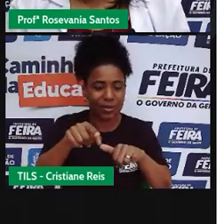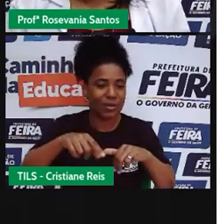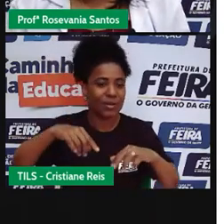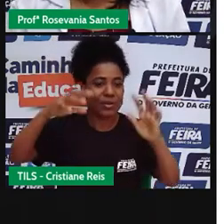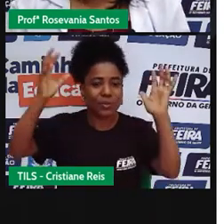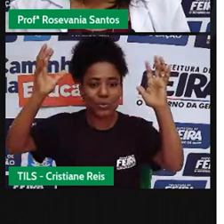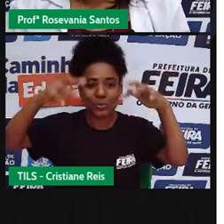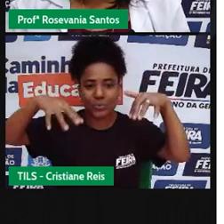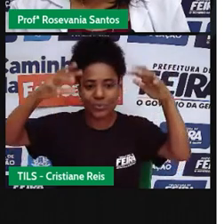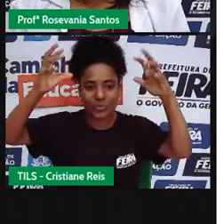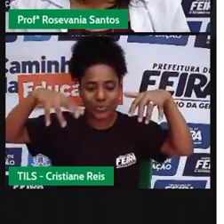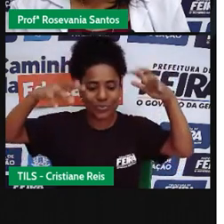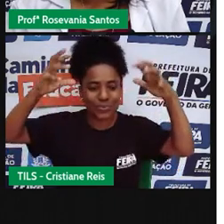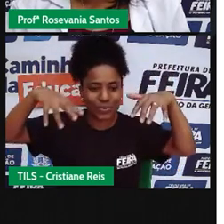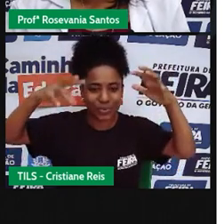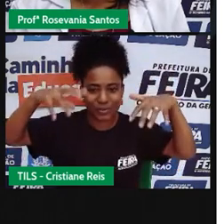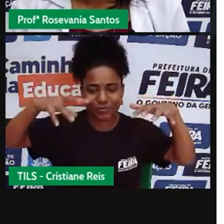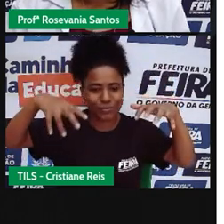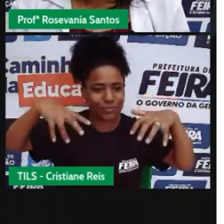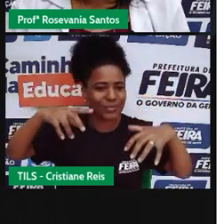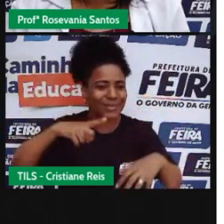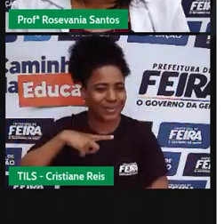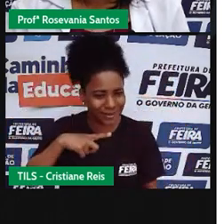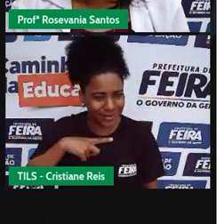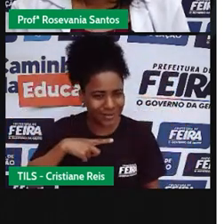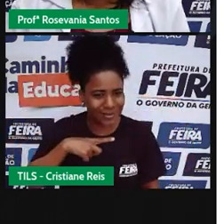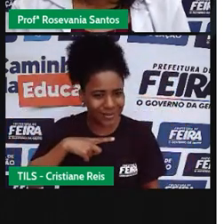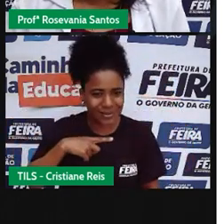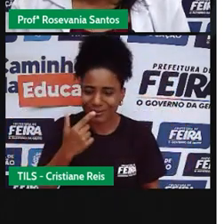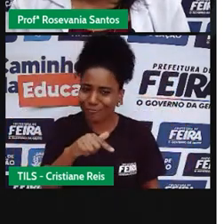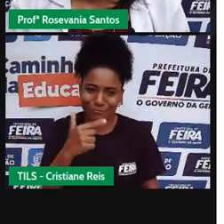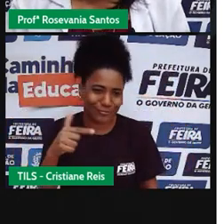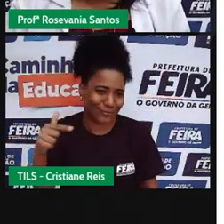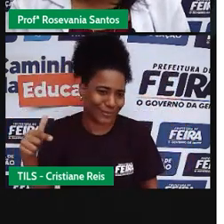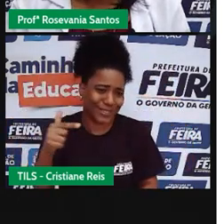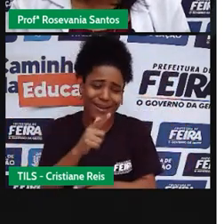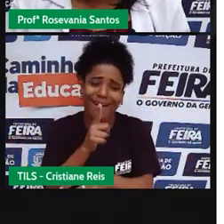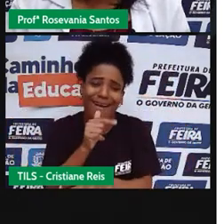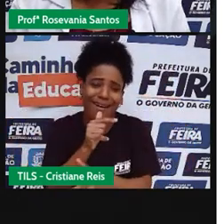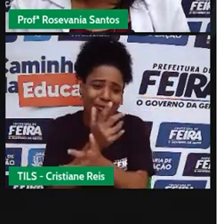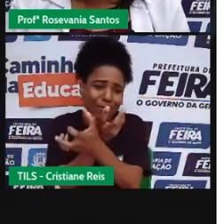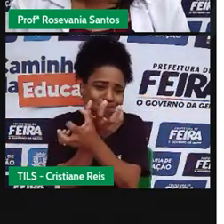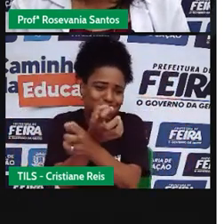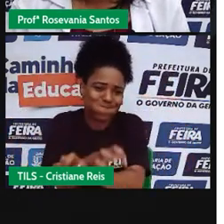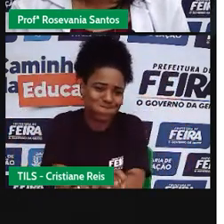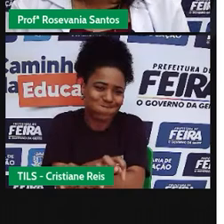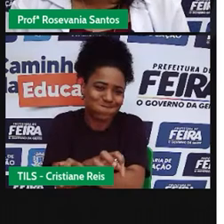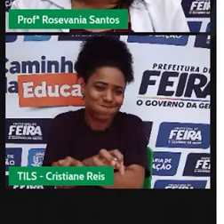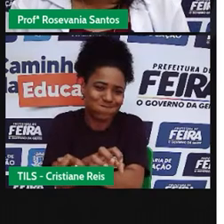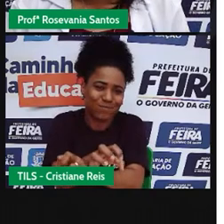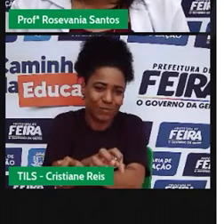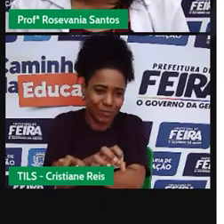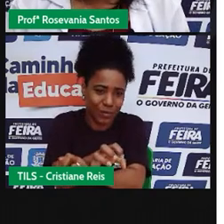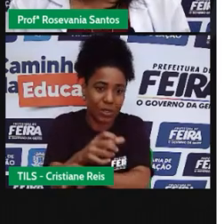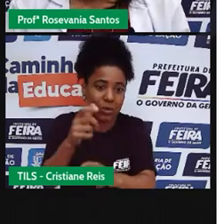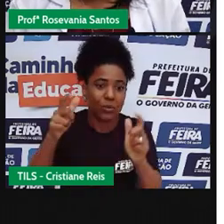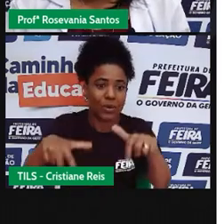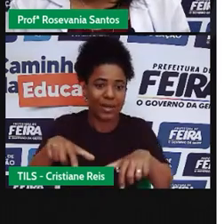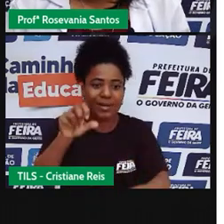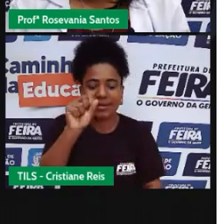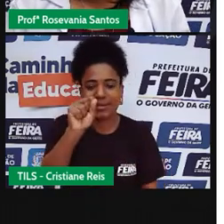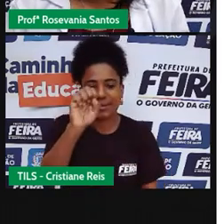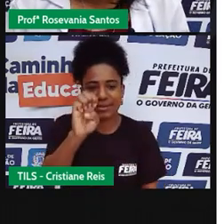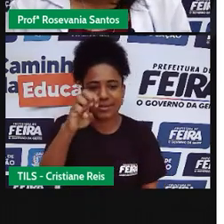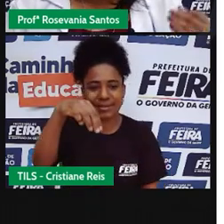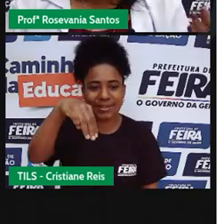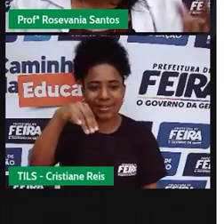ó, observar aqui, ó, quase que escassez de água aqui, né? Que é o que a gente vai encontrar no semiárido, né?